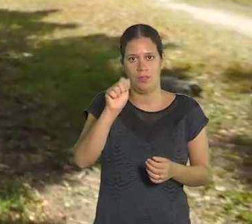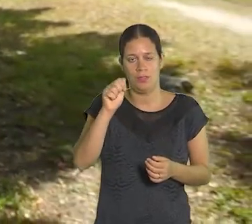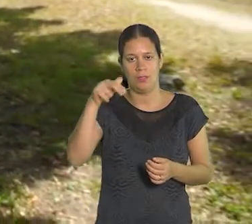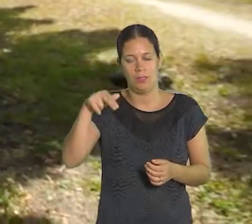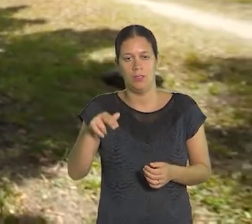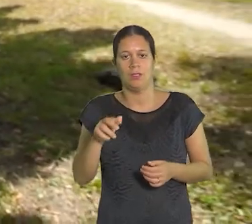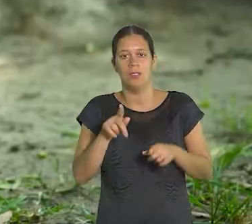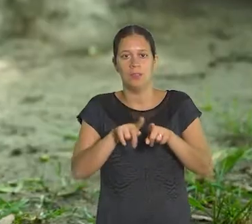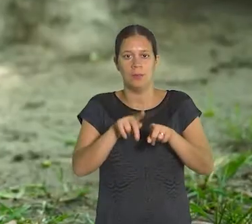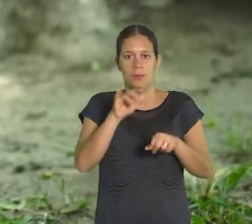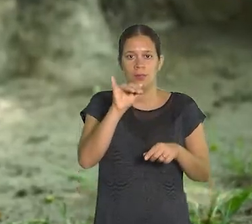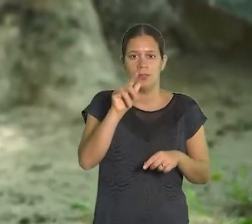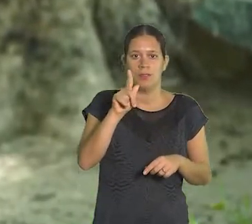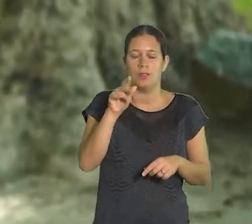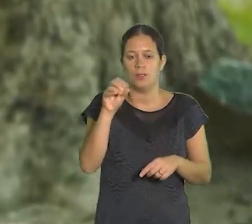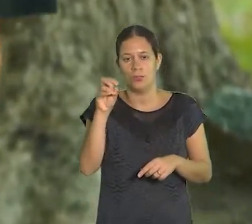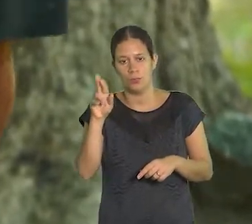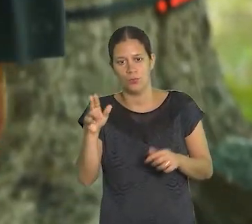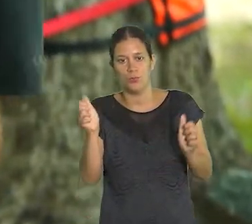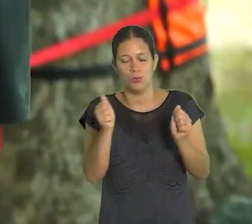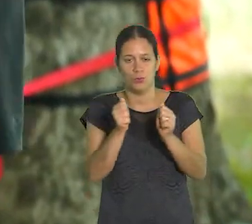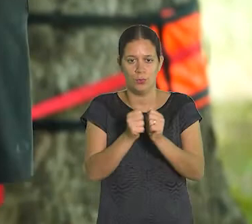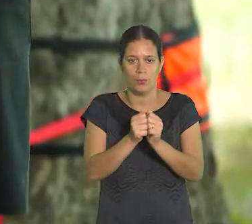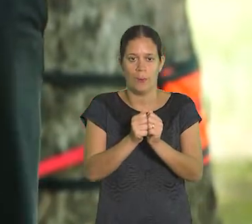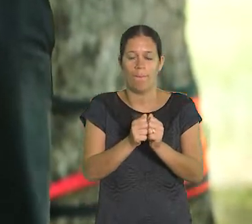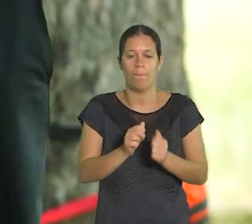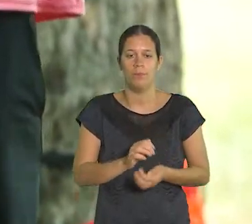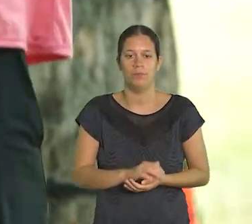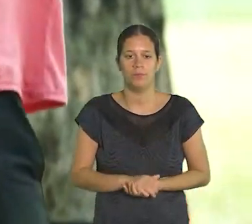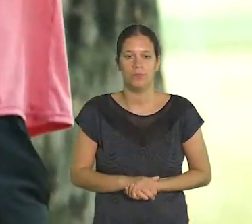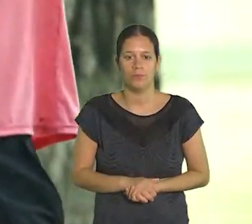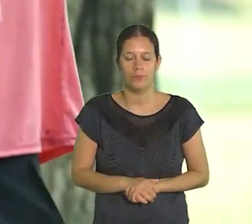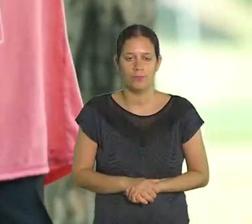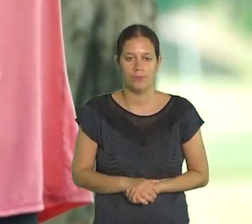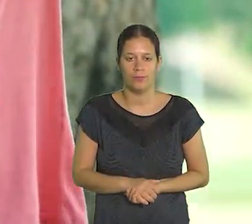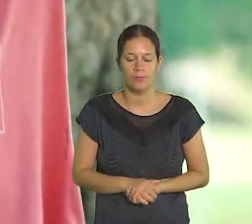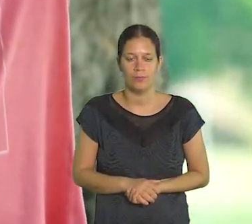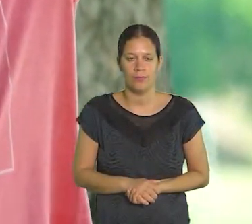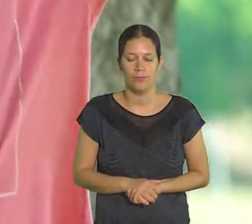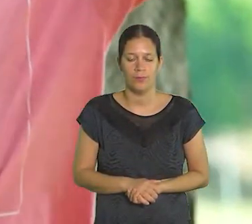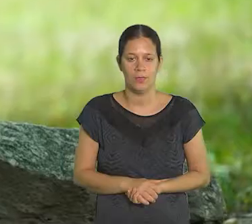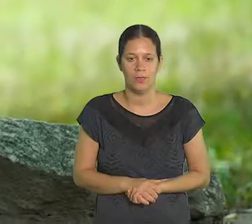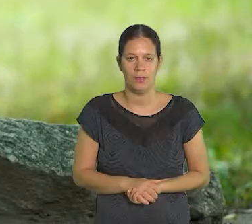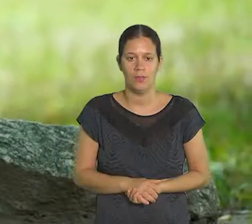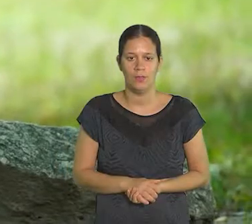o Alan e o Igor, até porque praticar slackline sozinho não tem tanta graça assim.